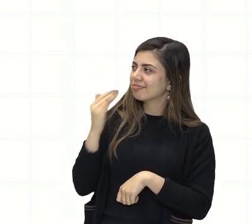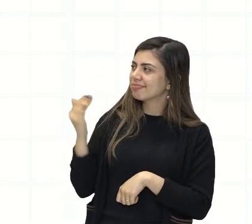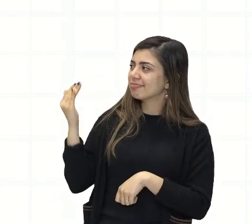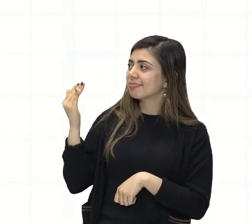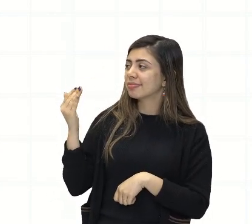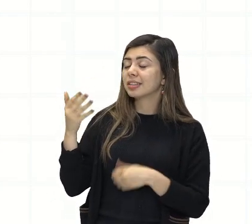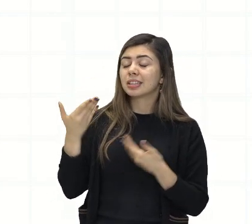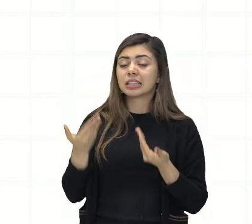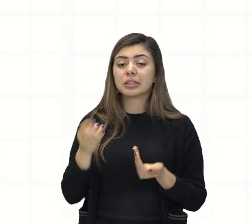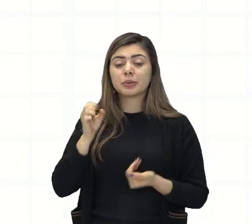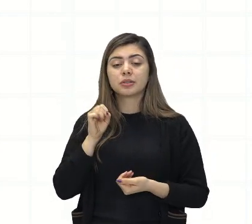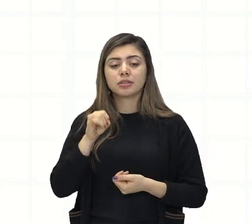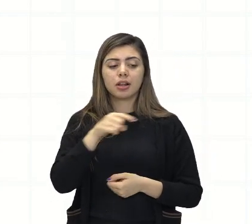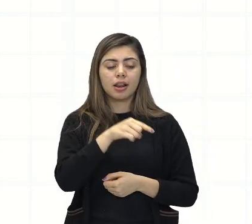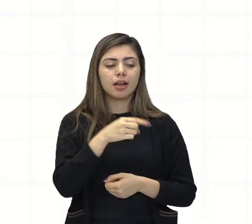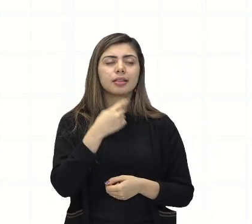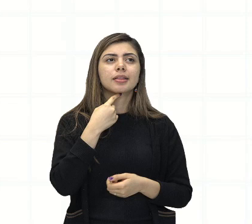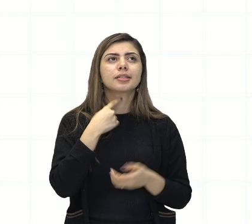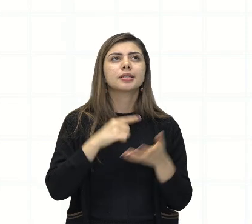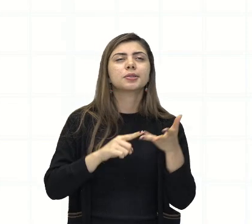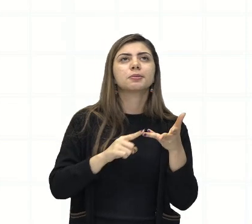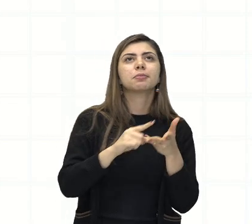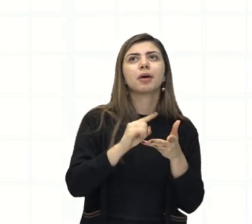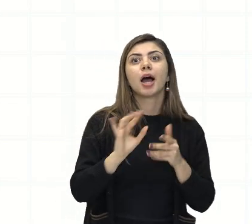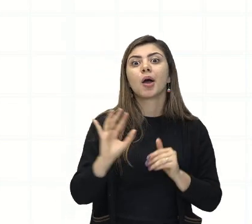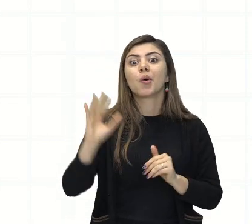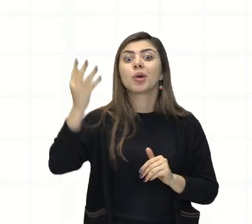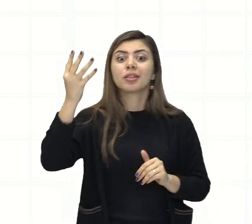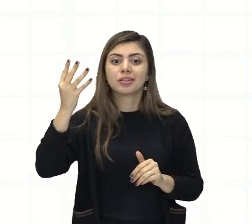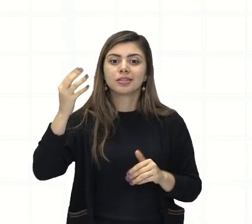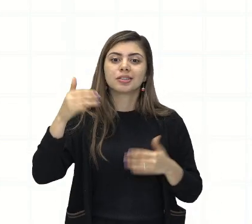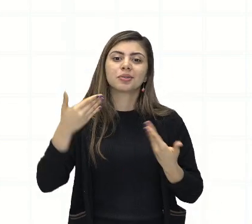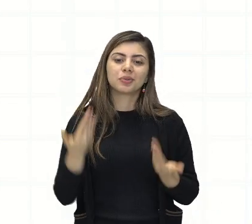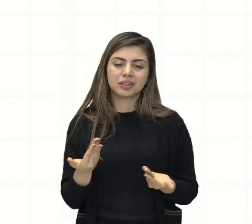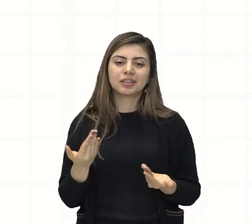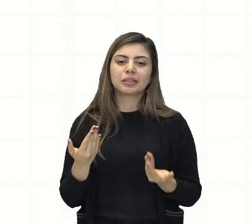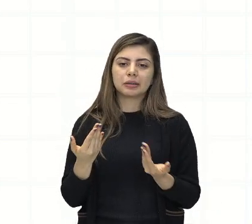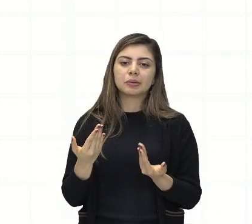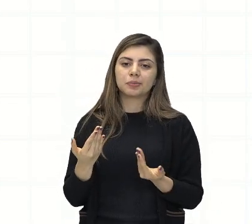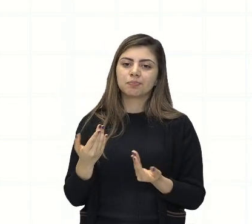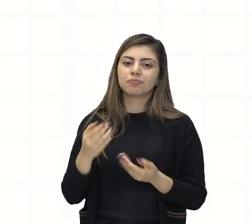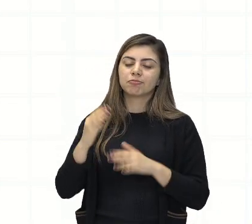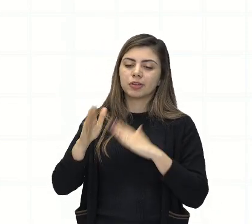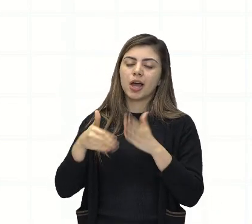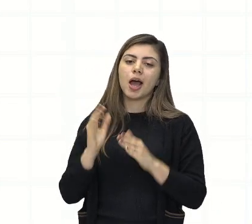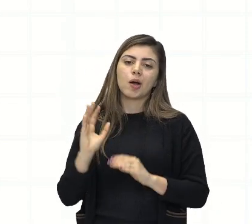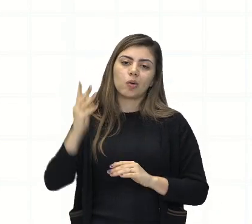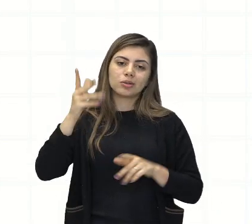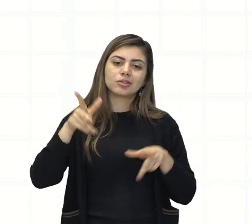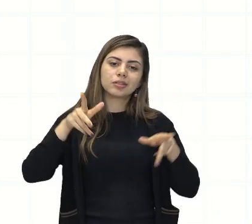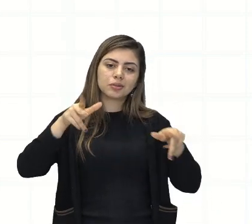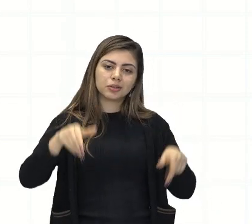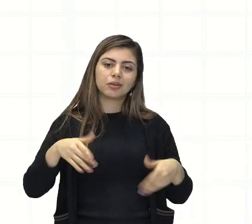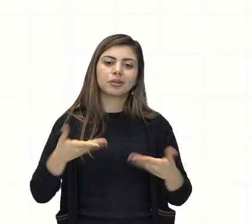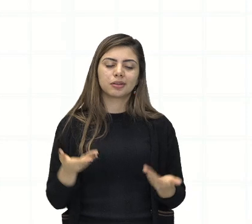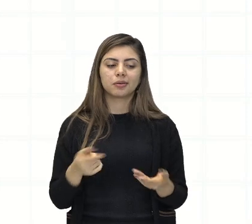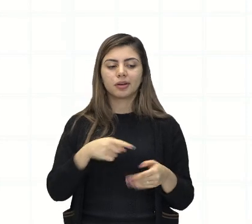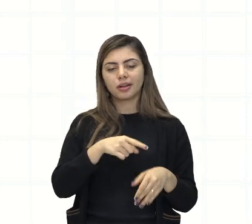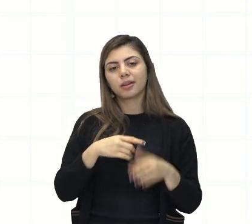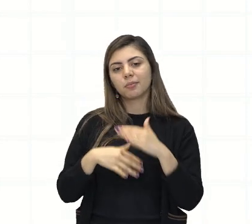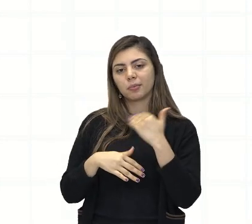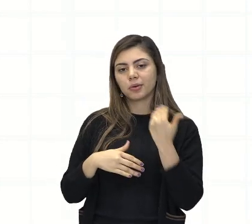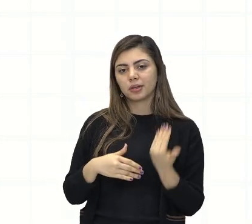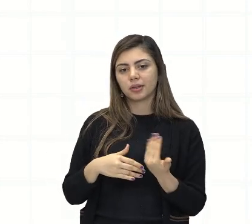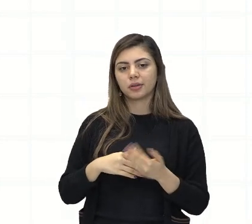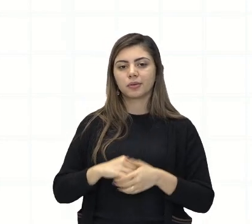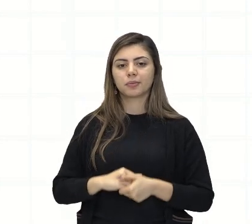Nininha desejava acontecia, ela queria o caixãozinho, e por isso a nossa Nininha faleceu. A